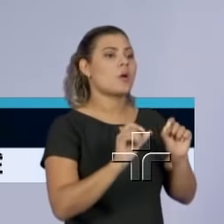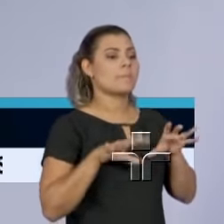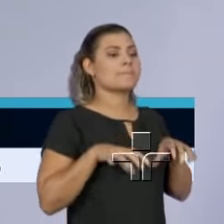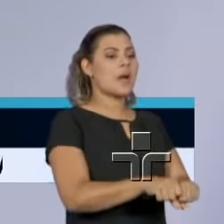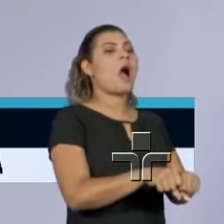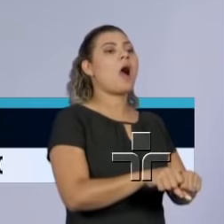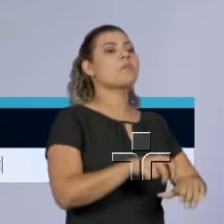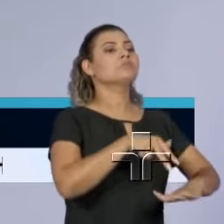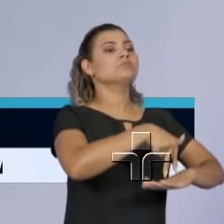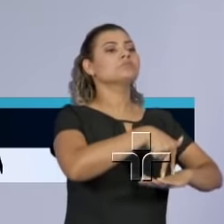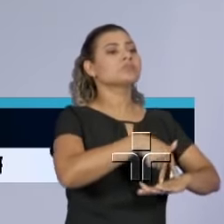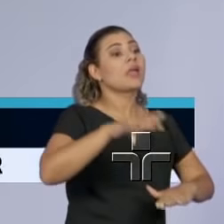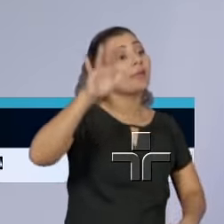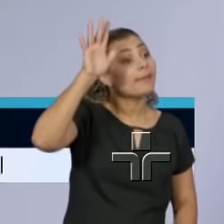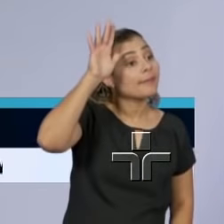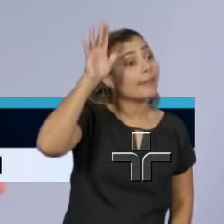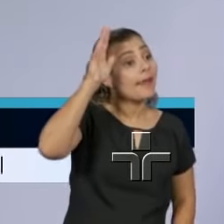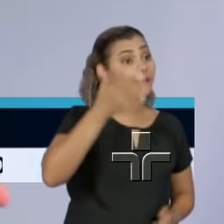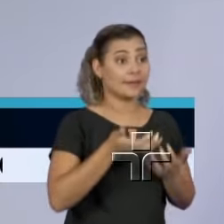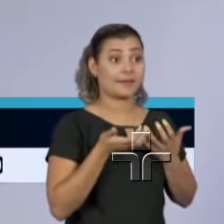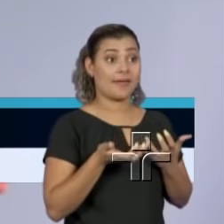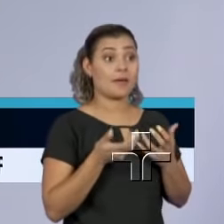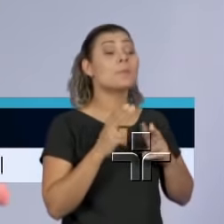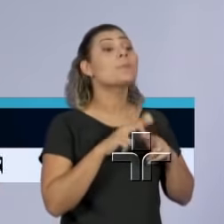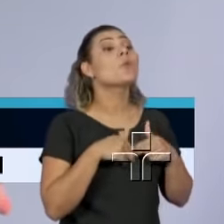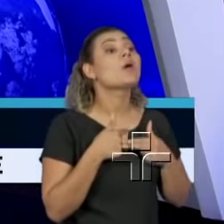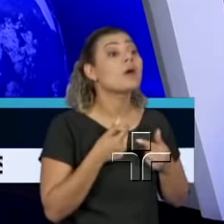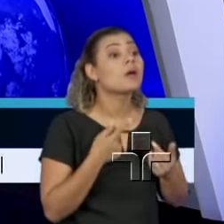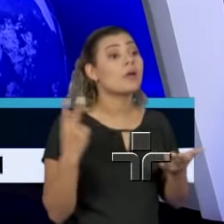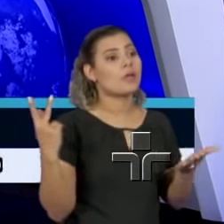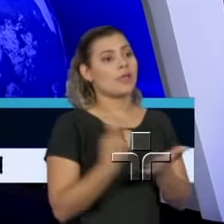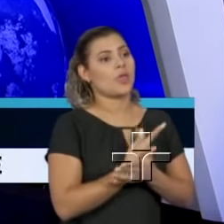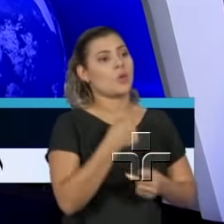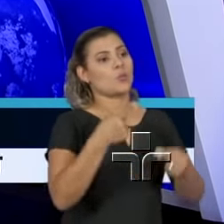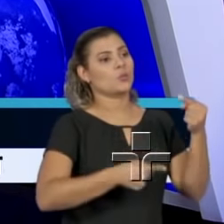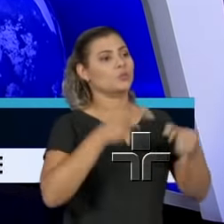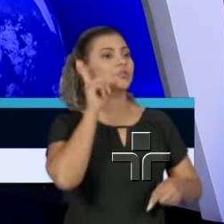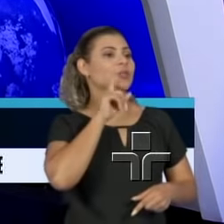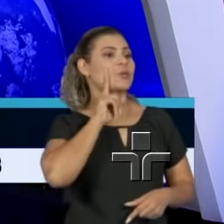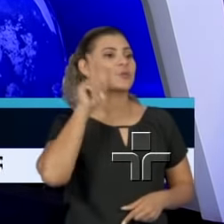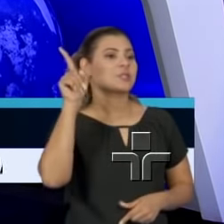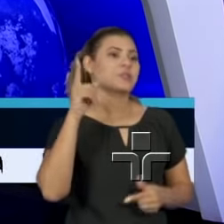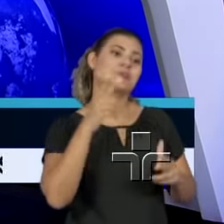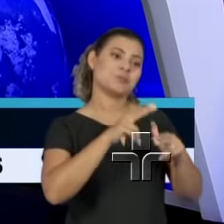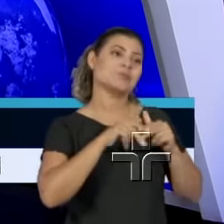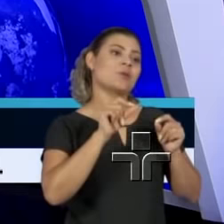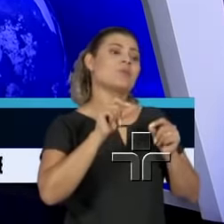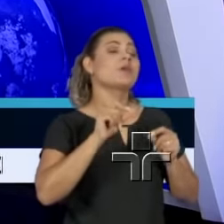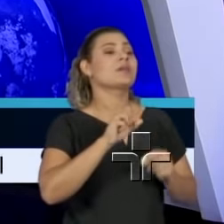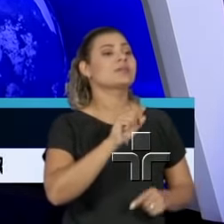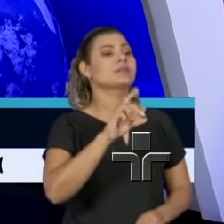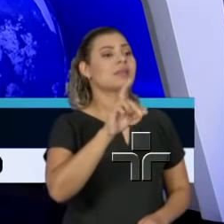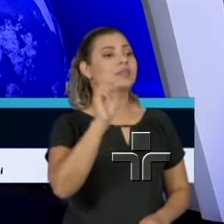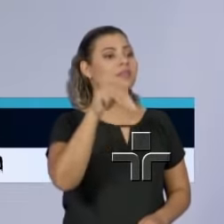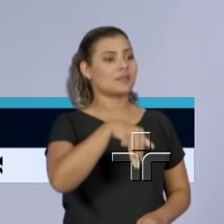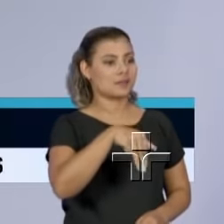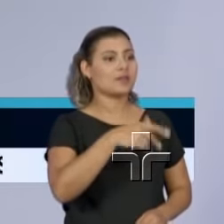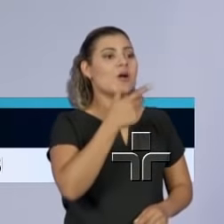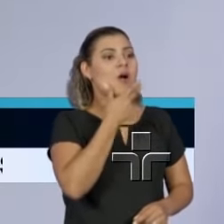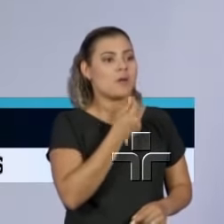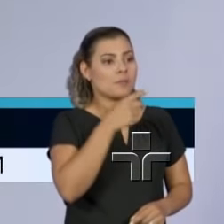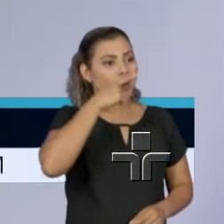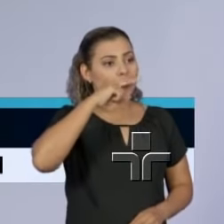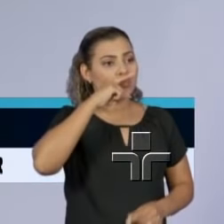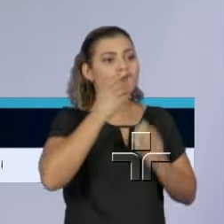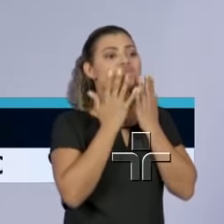dominância sobre o Iraque. E, no fundo, isso é decorrência de um grande erro da política americana, que foi a derrubada de Saddam Hussein. Sim. O Saddam Hussein